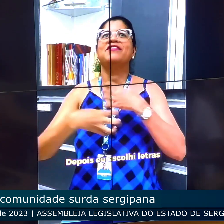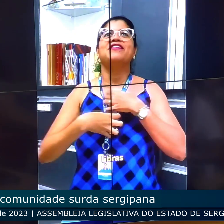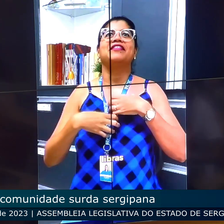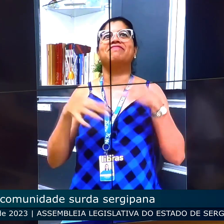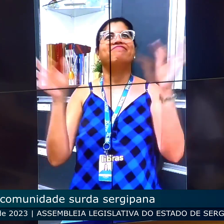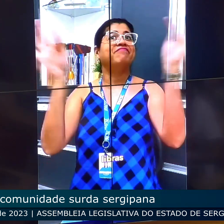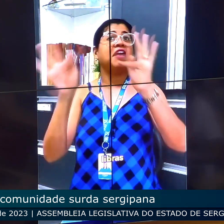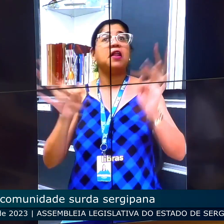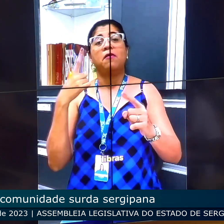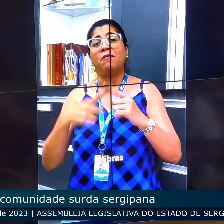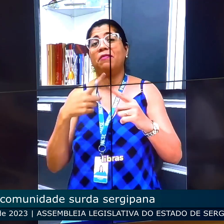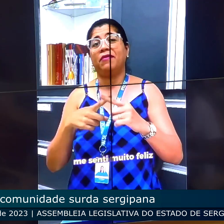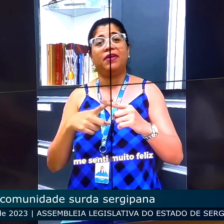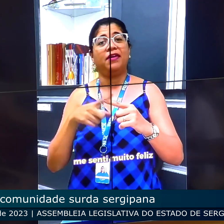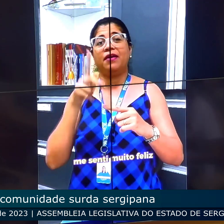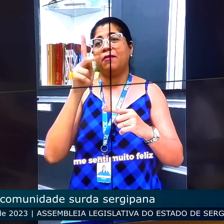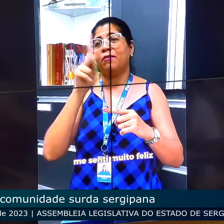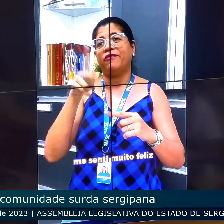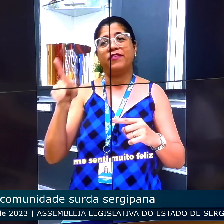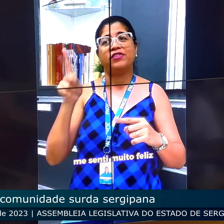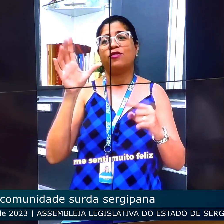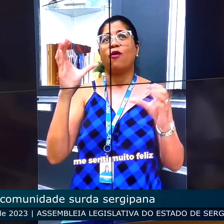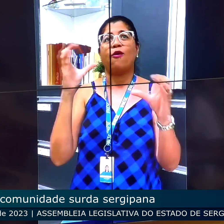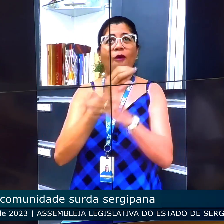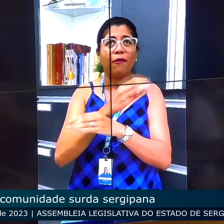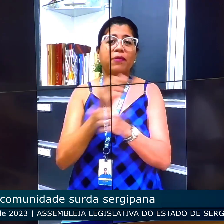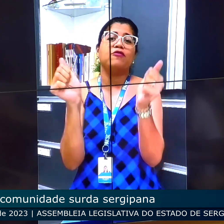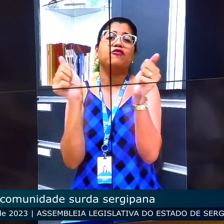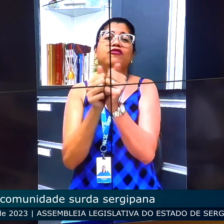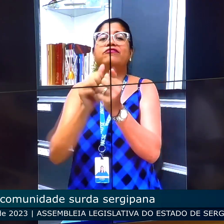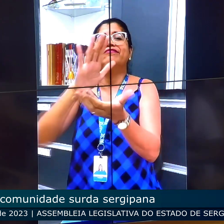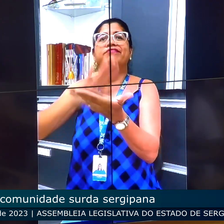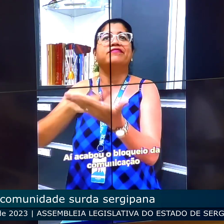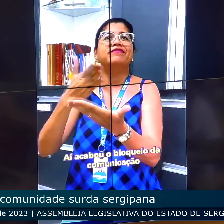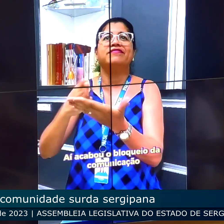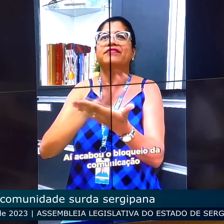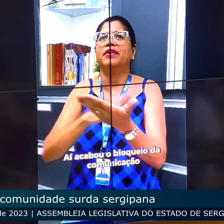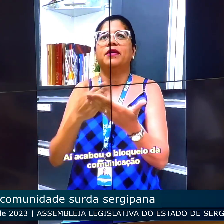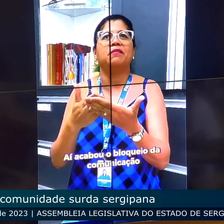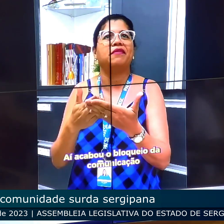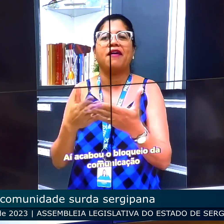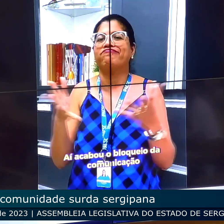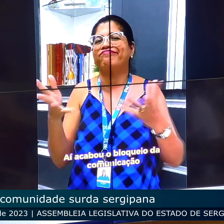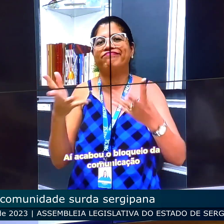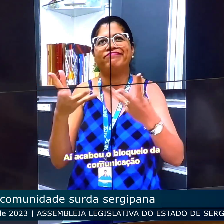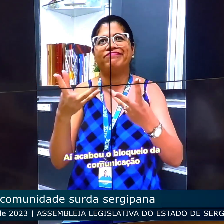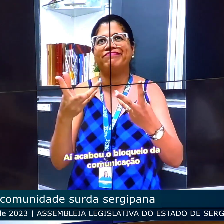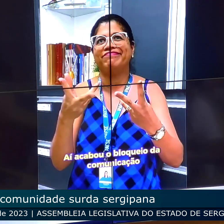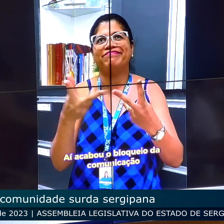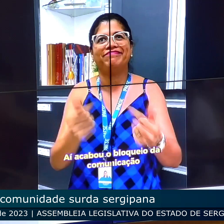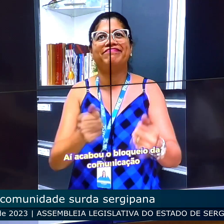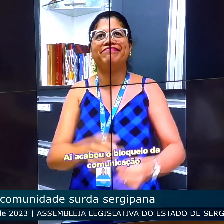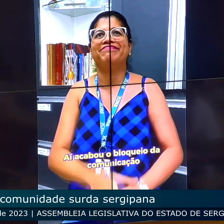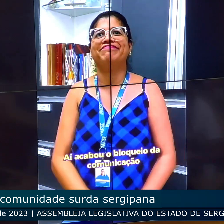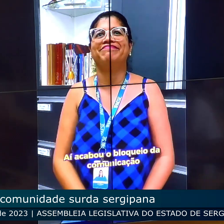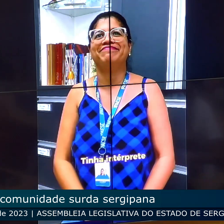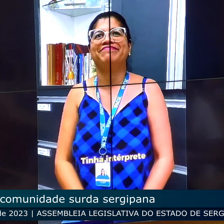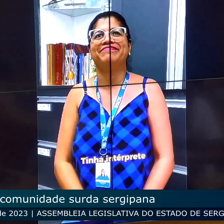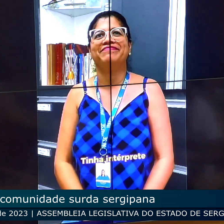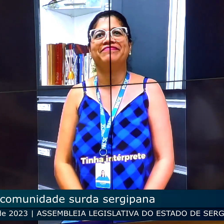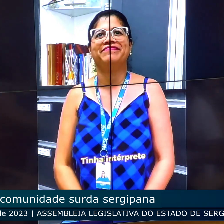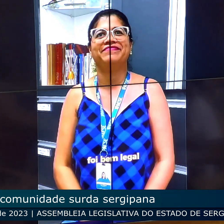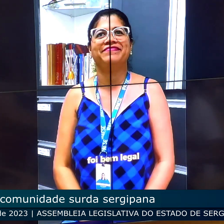letras Libras. Ah, me senti muito feliz. Então, aí acabou o bloqueio da comunicação.